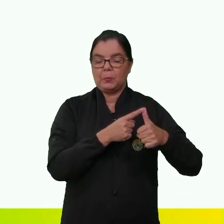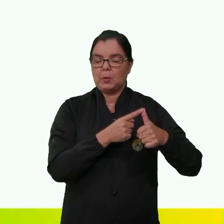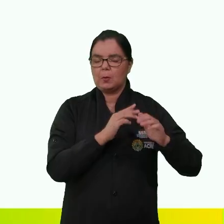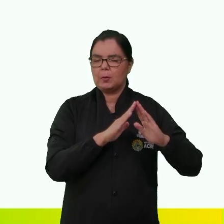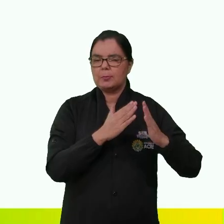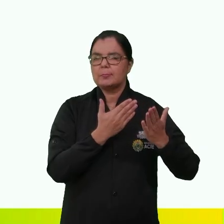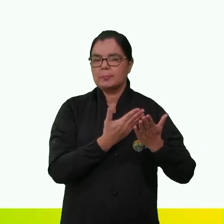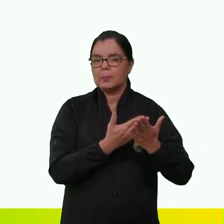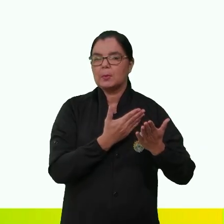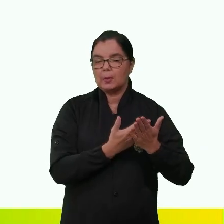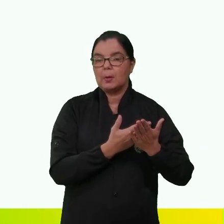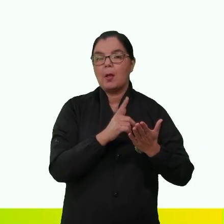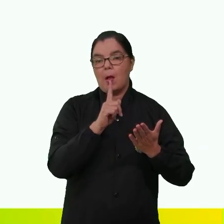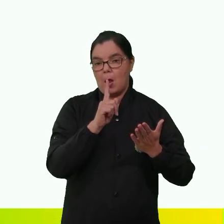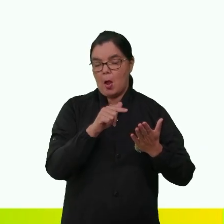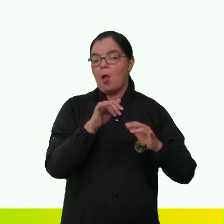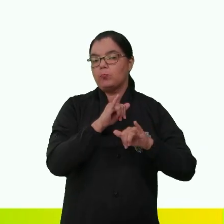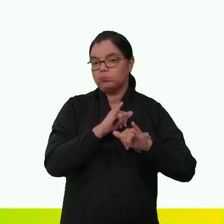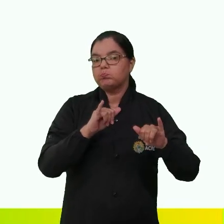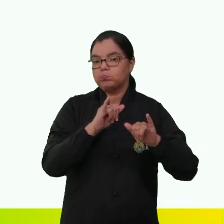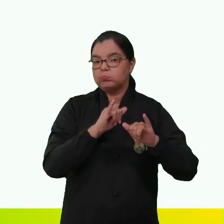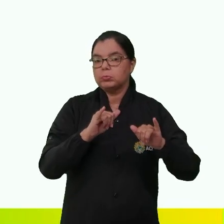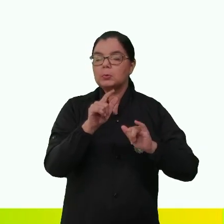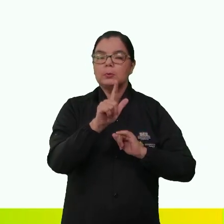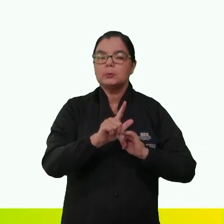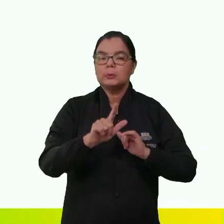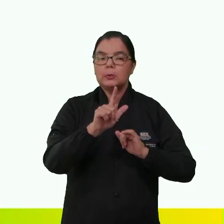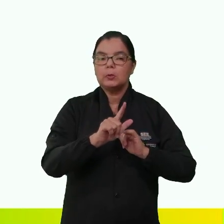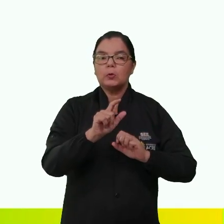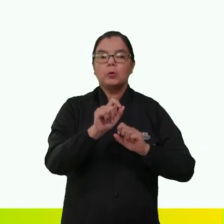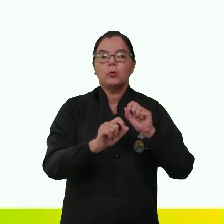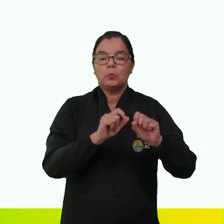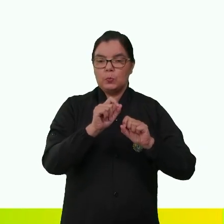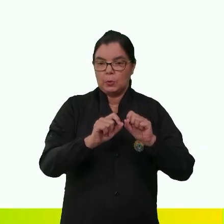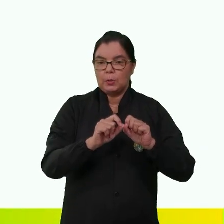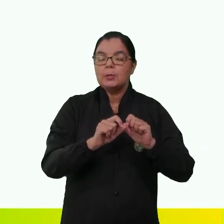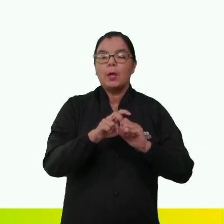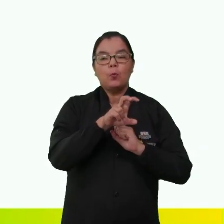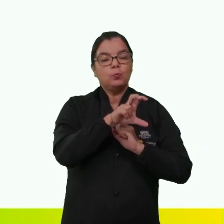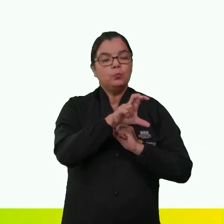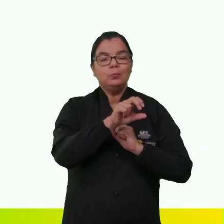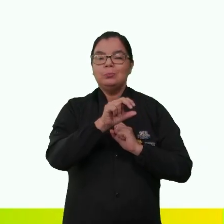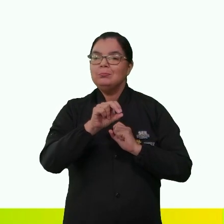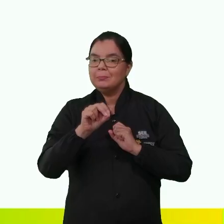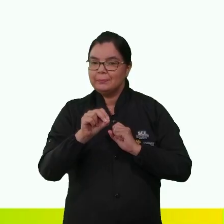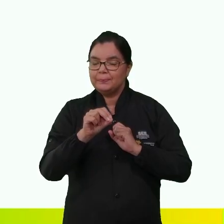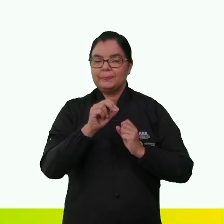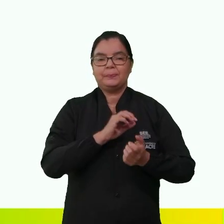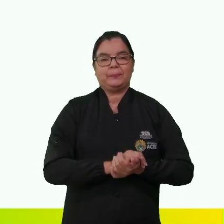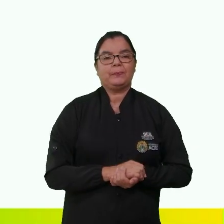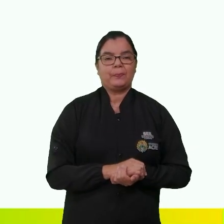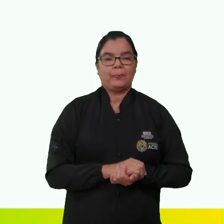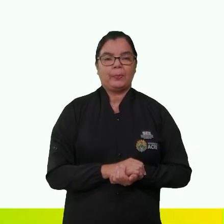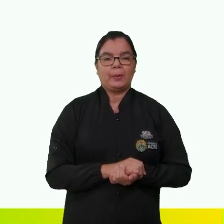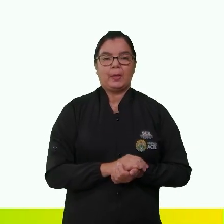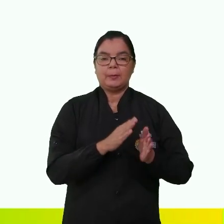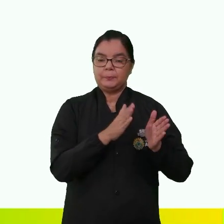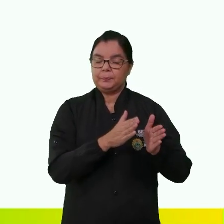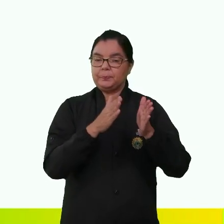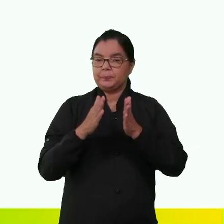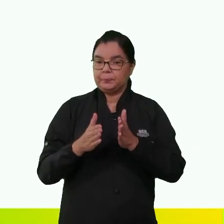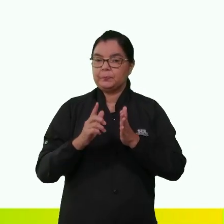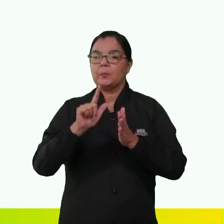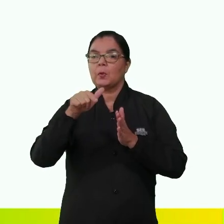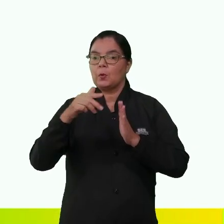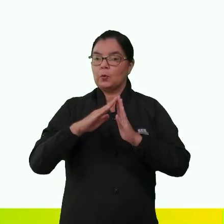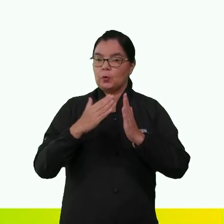escola literária, é uma manifestação literária, que é o quinhentismo. Então, eu pego aqui o quinhentismo, aí aqui eu